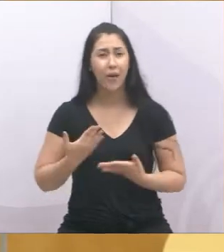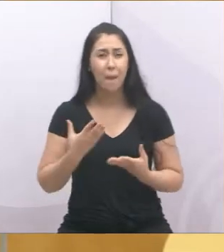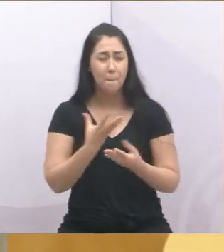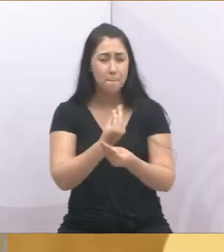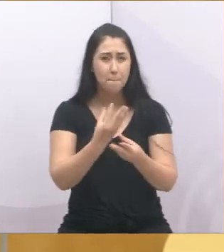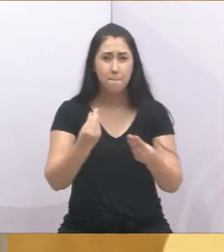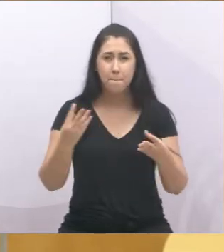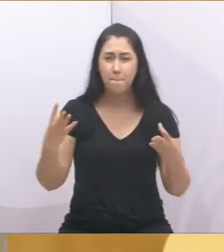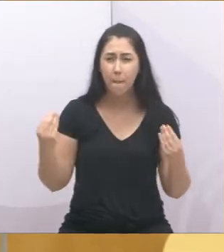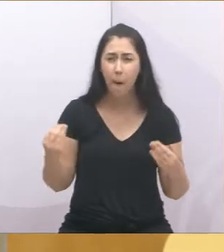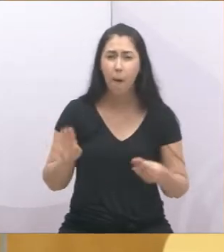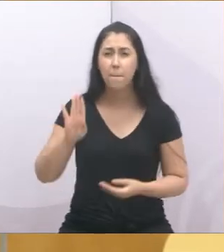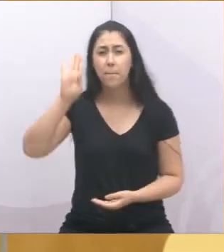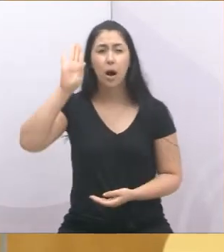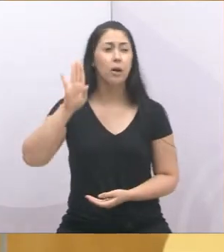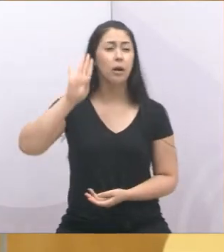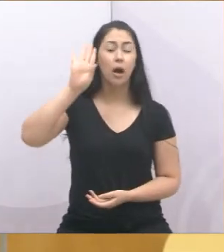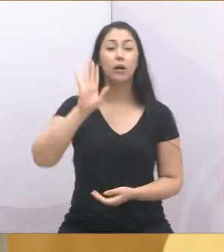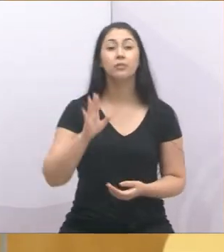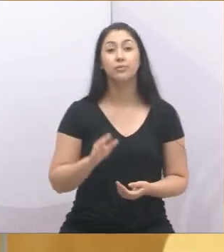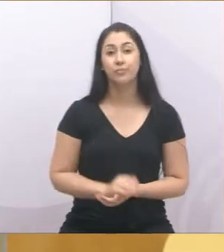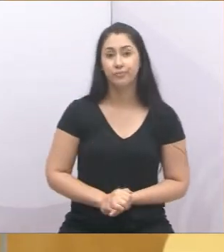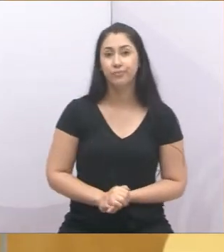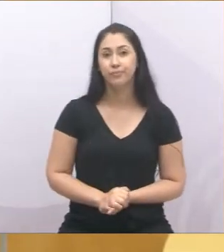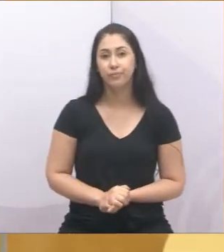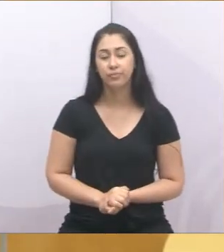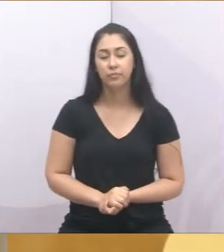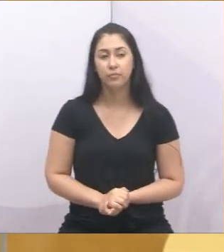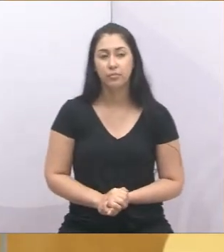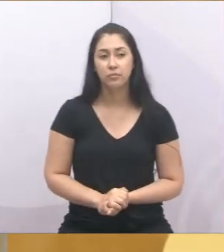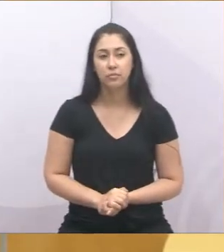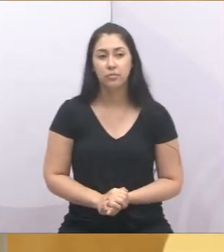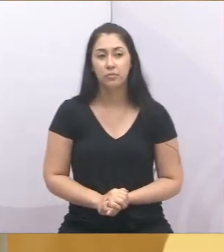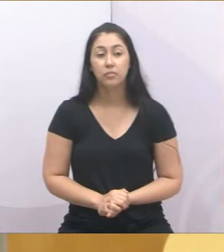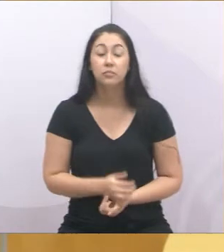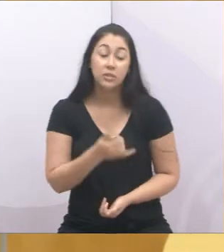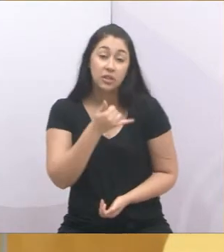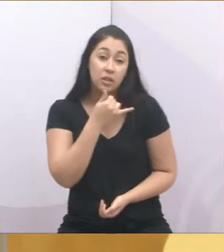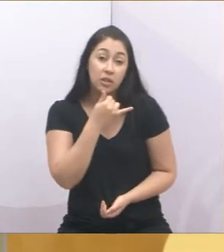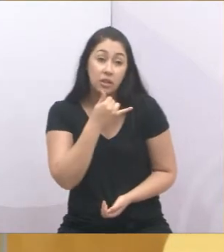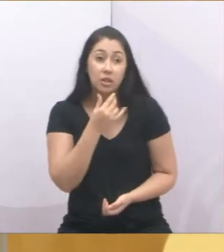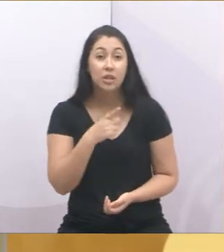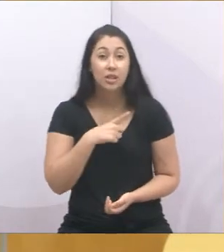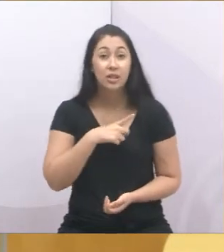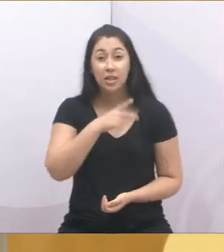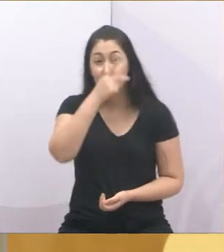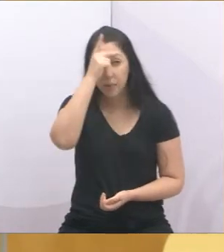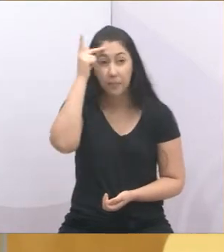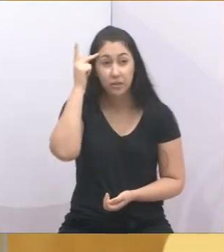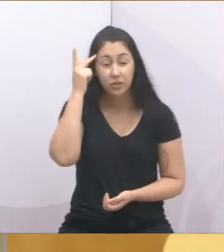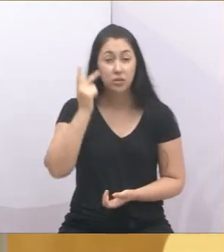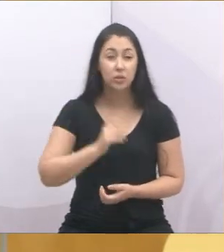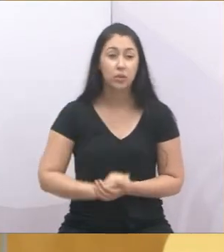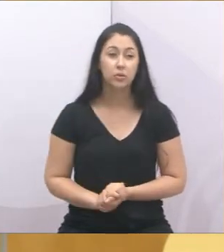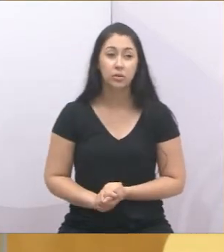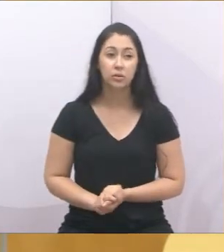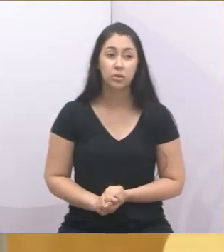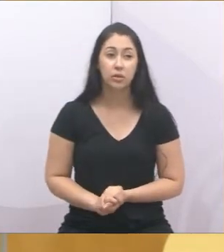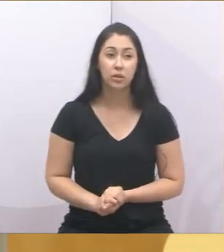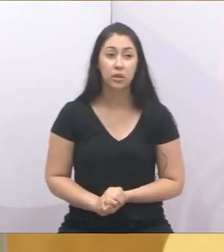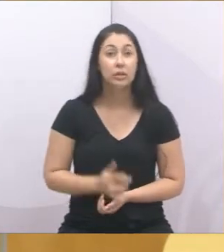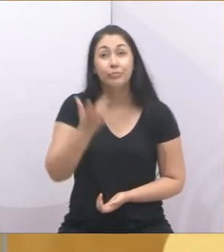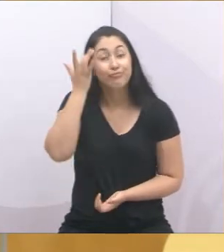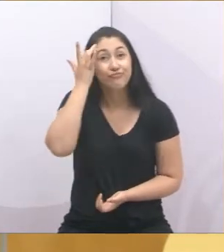candidatos no bairro também que eu tive, né? E, infelizmente, Valmir, tem algumas pessoas ainda, ou bastante gente ainda, que eles